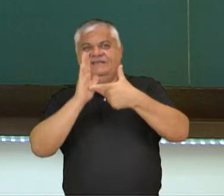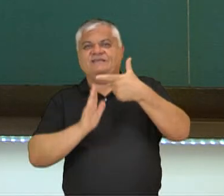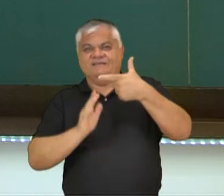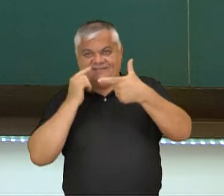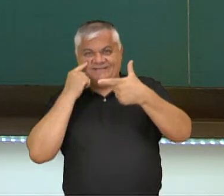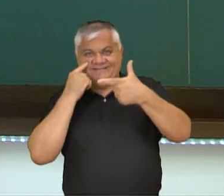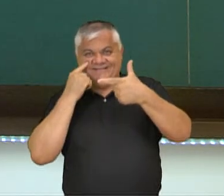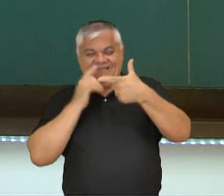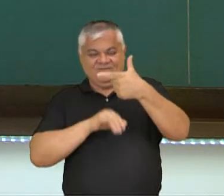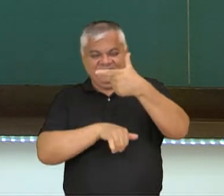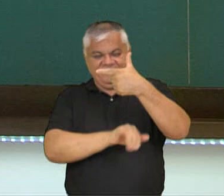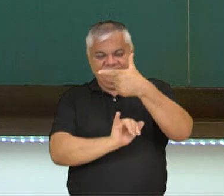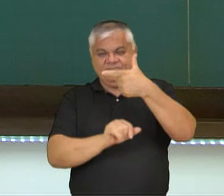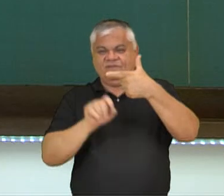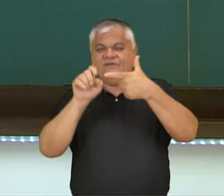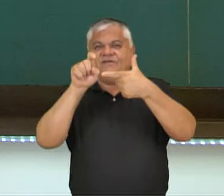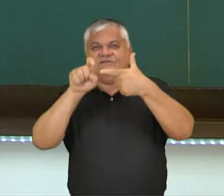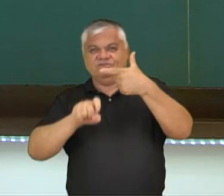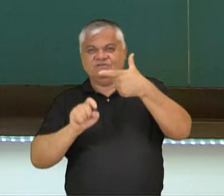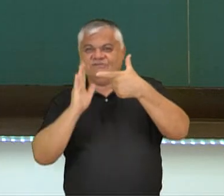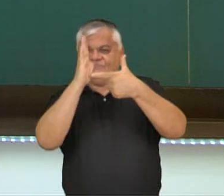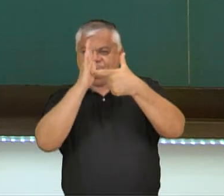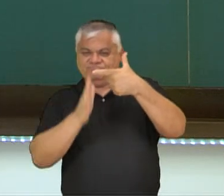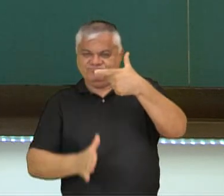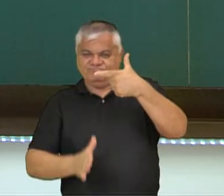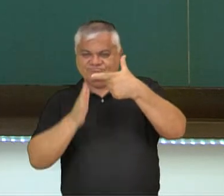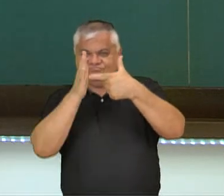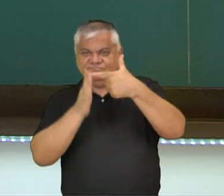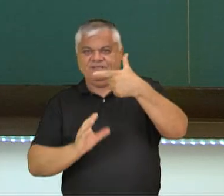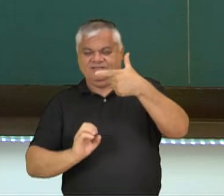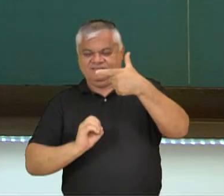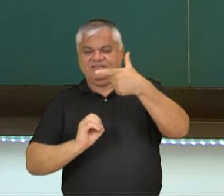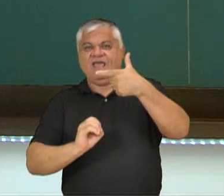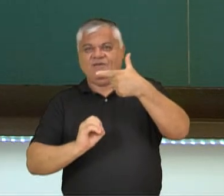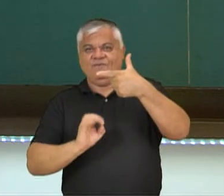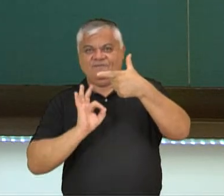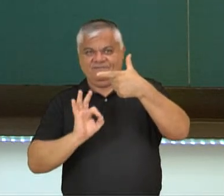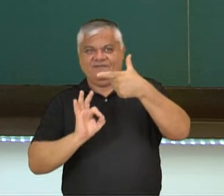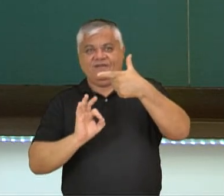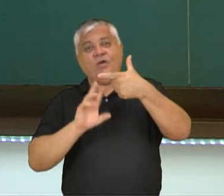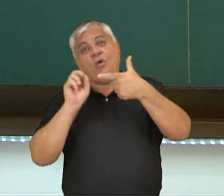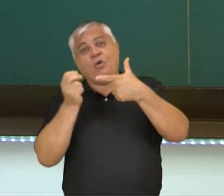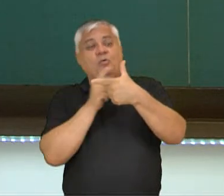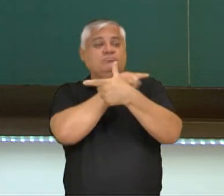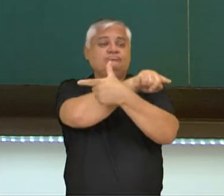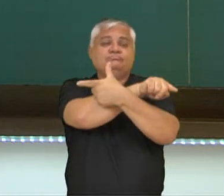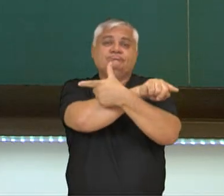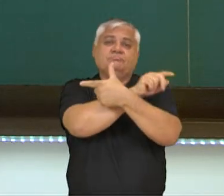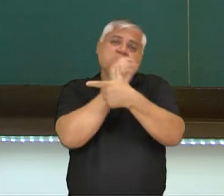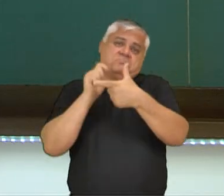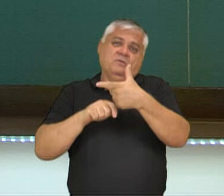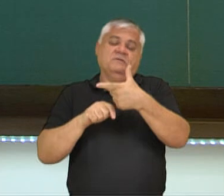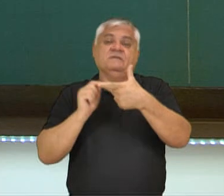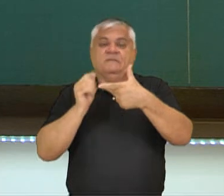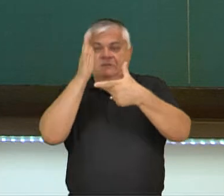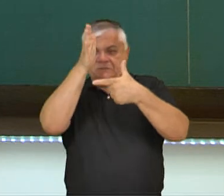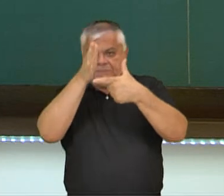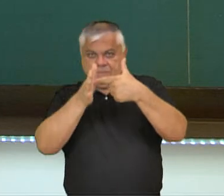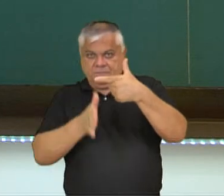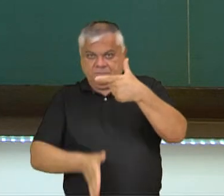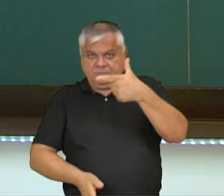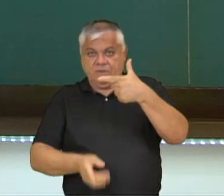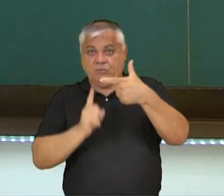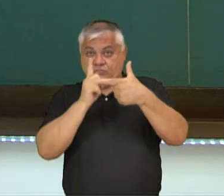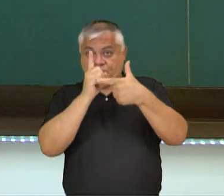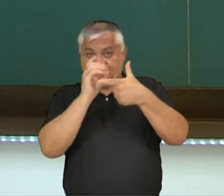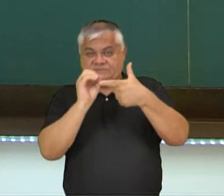é tangente no ponto 1 para X, 0 para Y, porque poderia ser daqui desse outro lado, mas não, é no ponto 1,